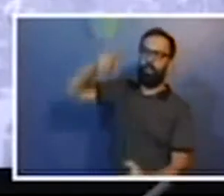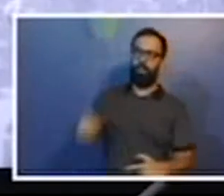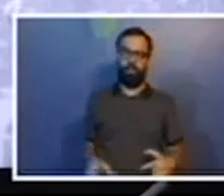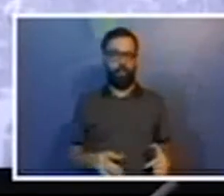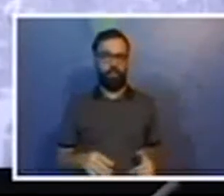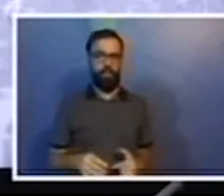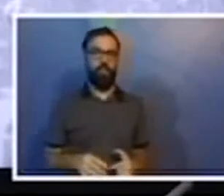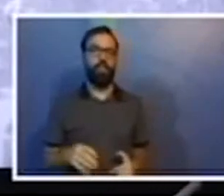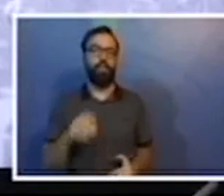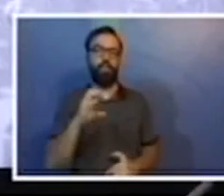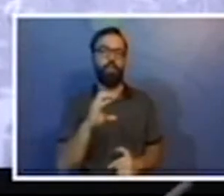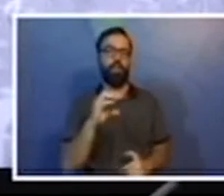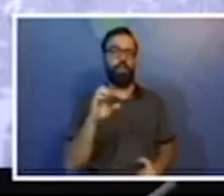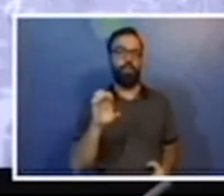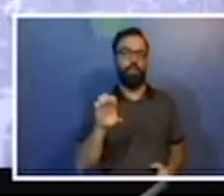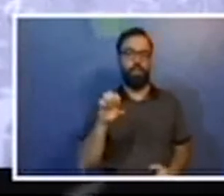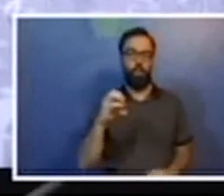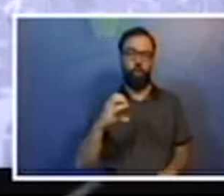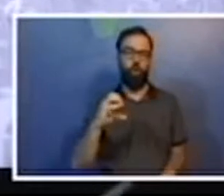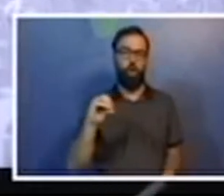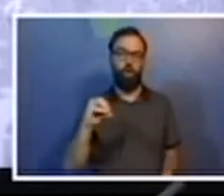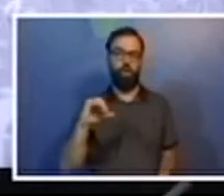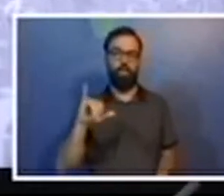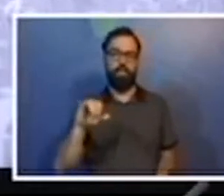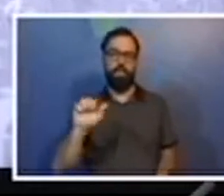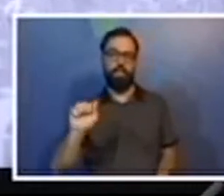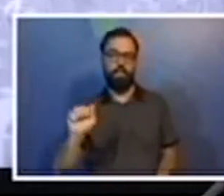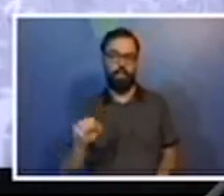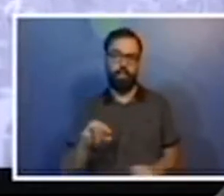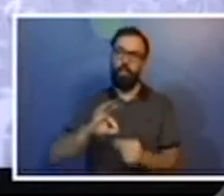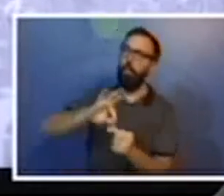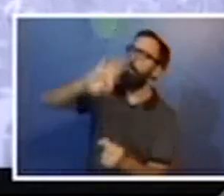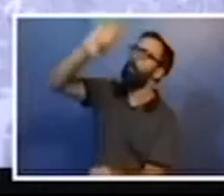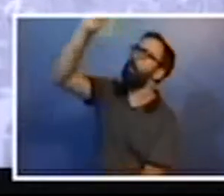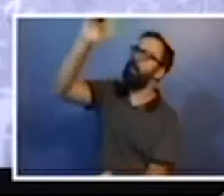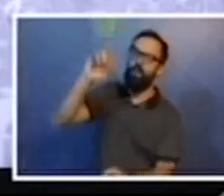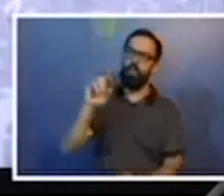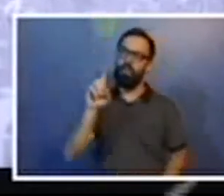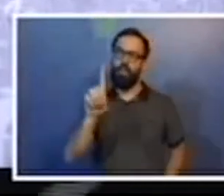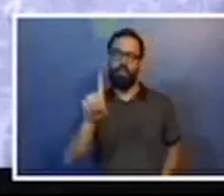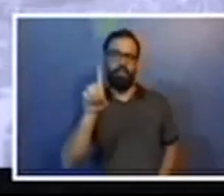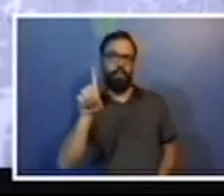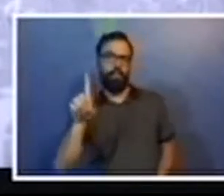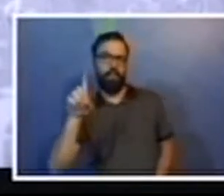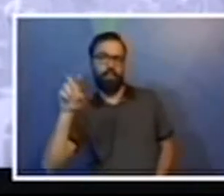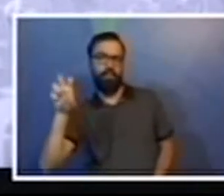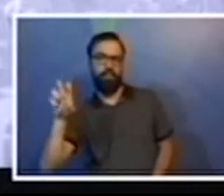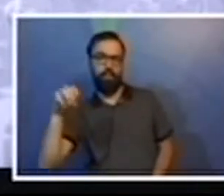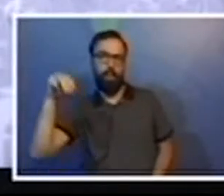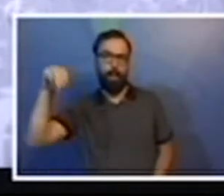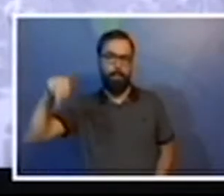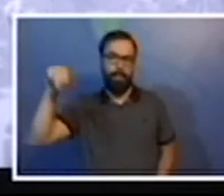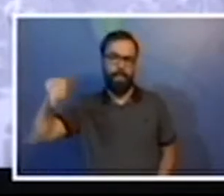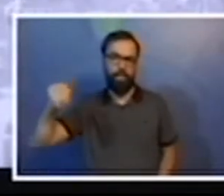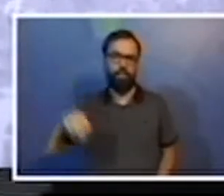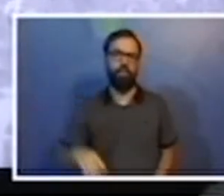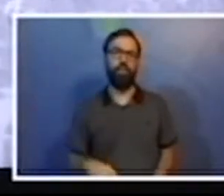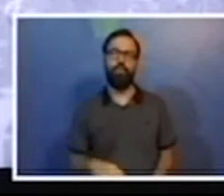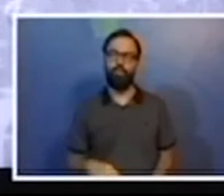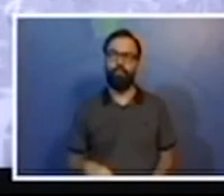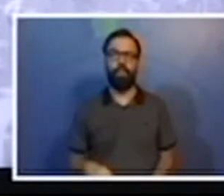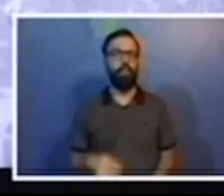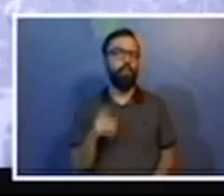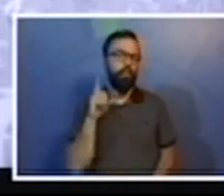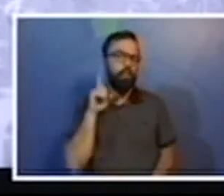maiores árvores do mundo as sequóias amor árvore do mundo pode chegar até 115 metros de altura existe uma floresta somente de